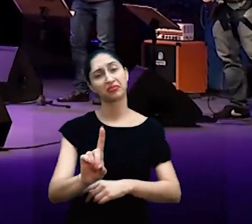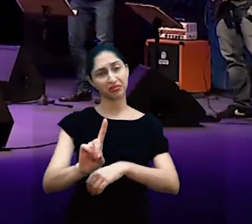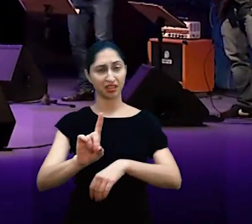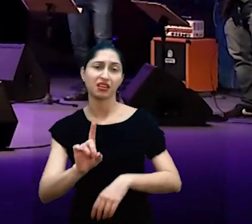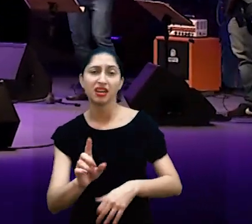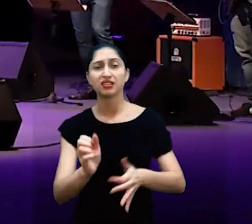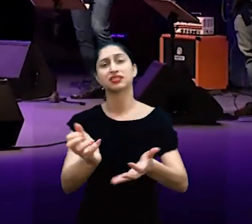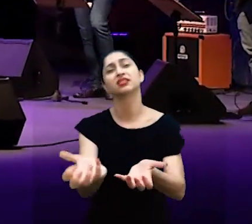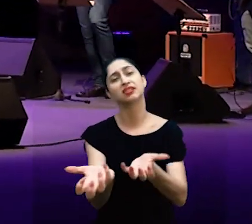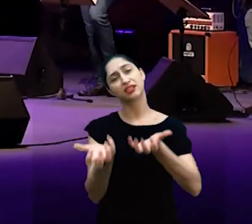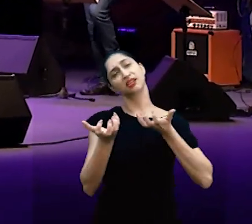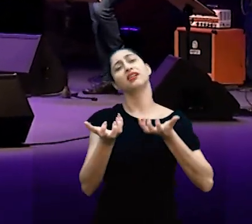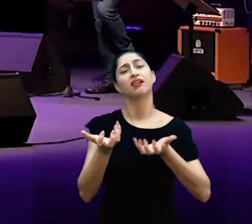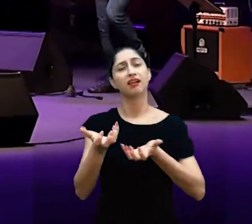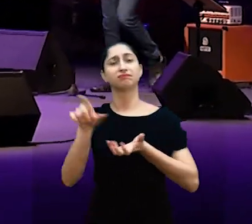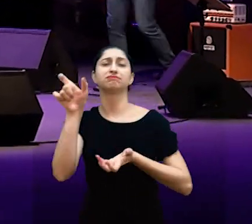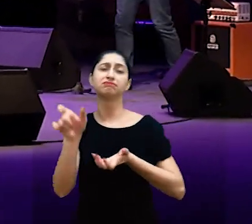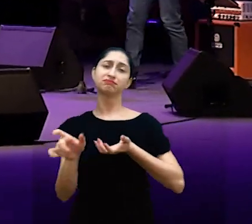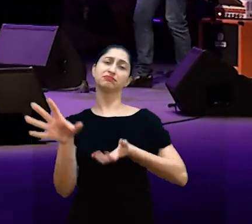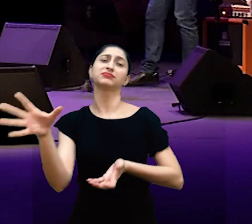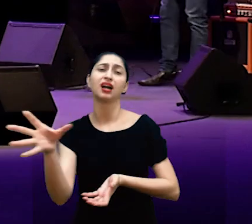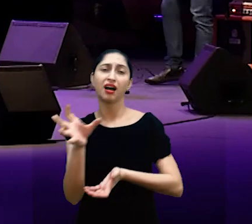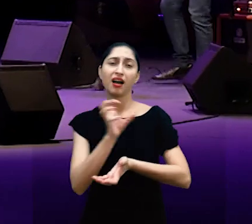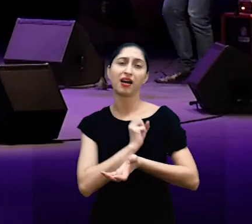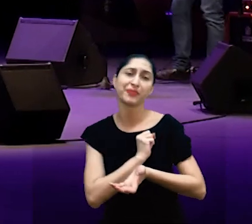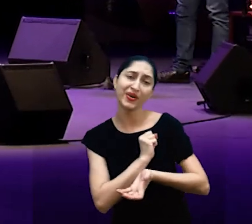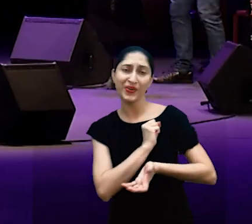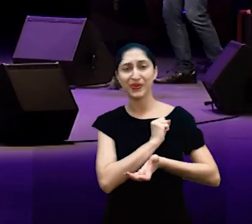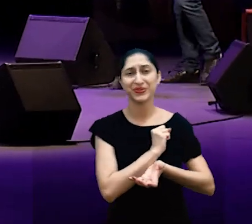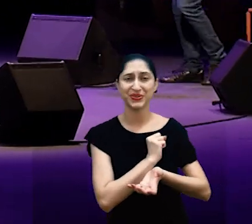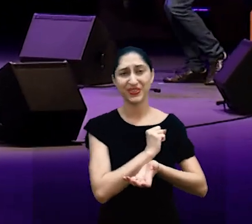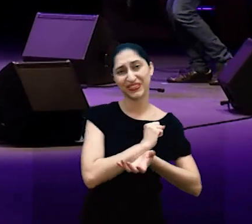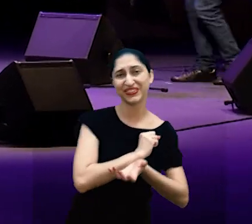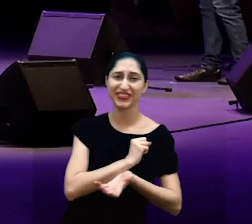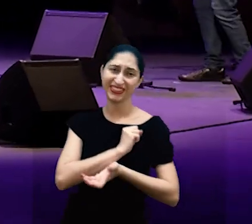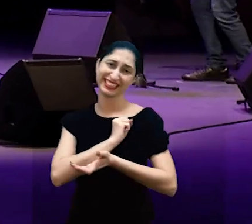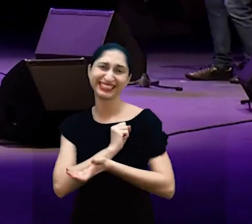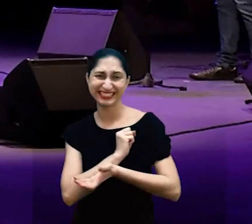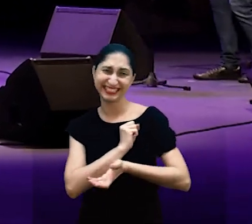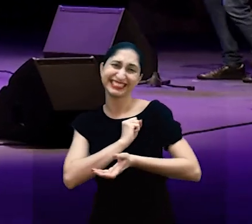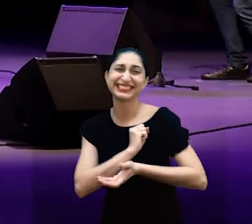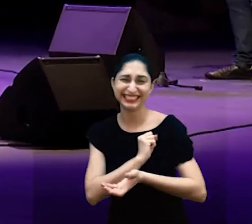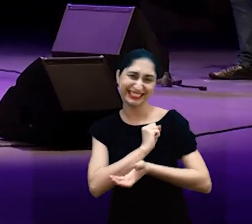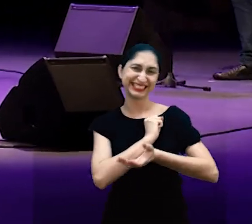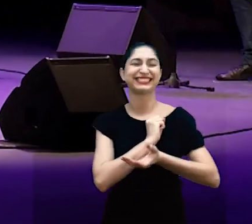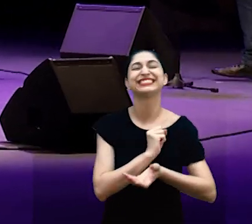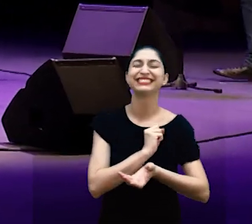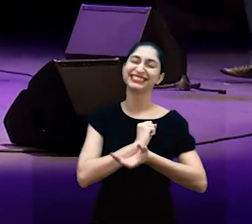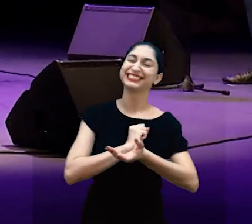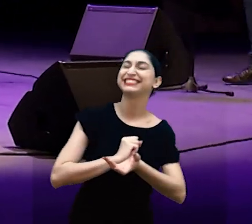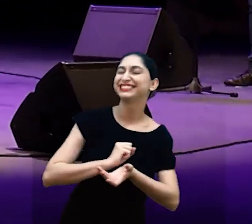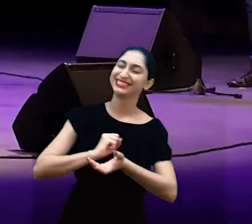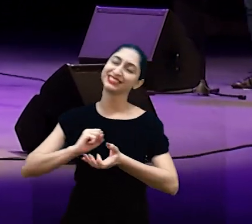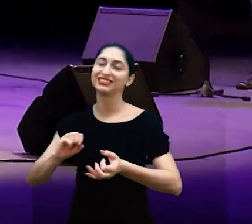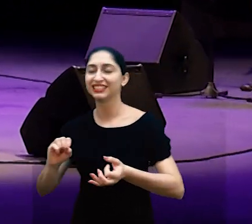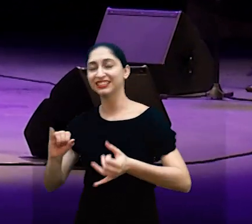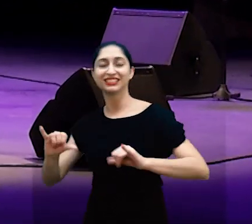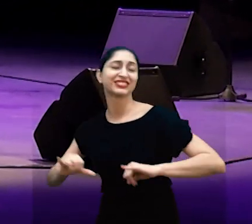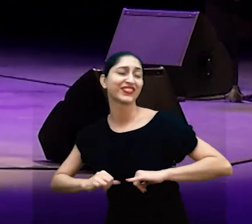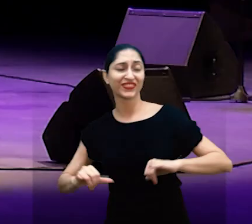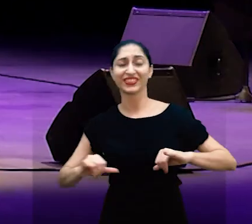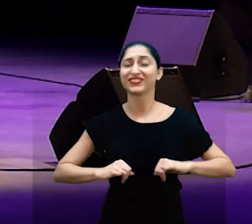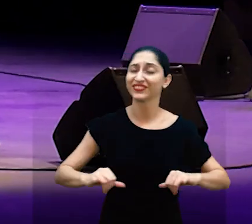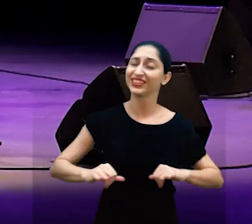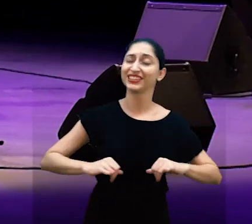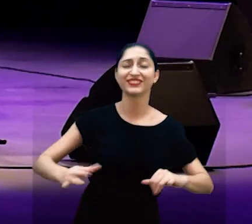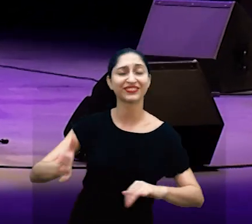só. Eu só quero um amor que acalme o